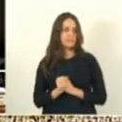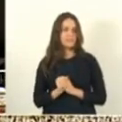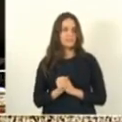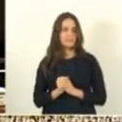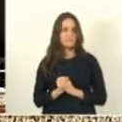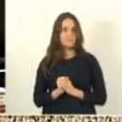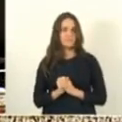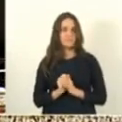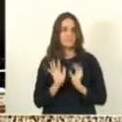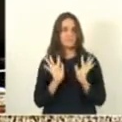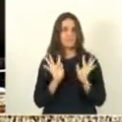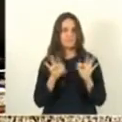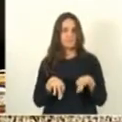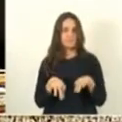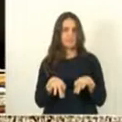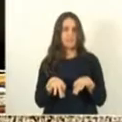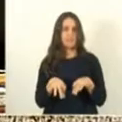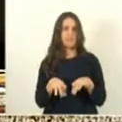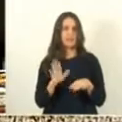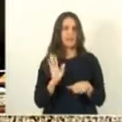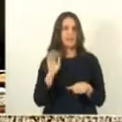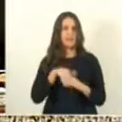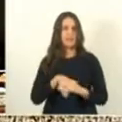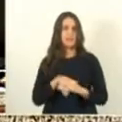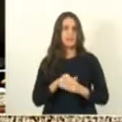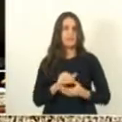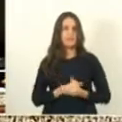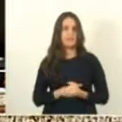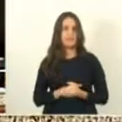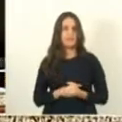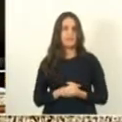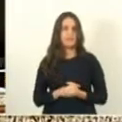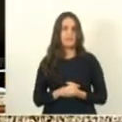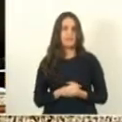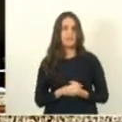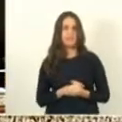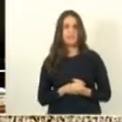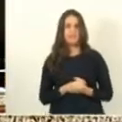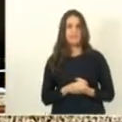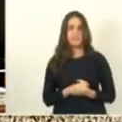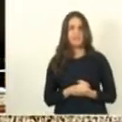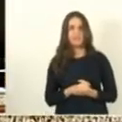Vou encerrar então o processo de votação, aguardando o deputado Marco Madureira votar, que está nesse momento votando.